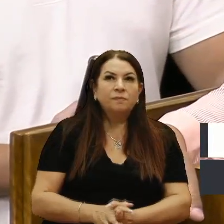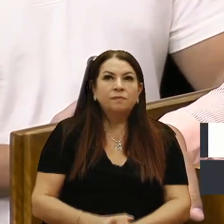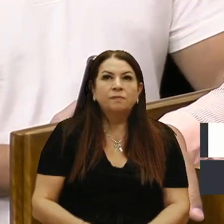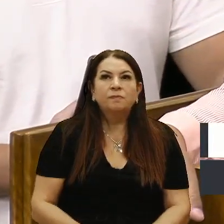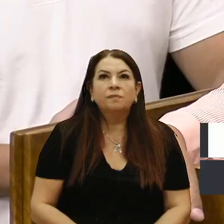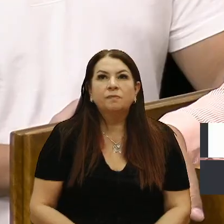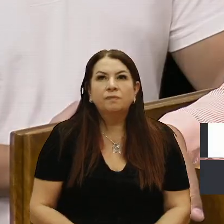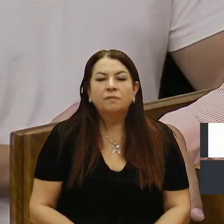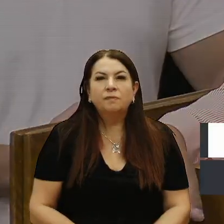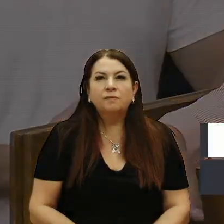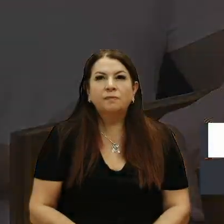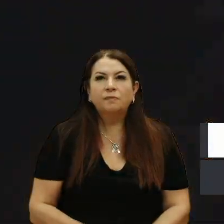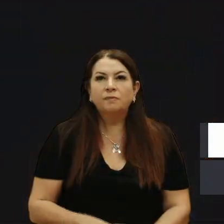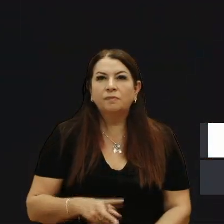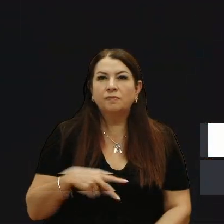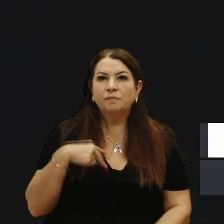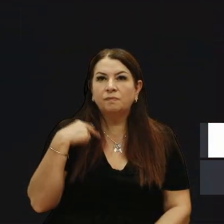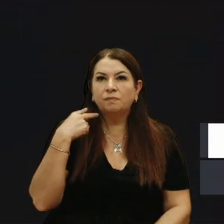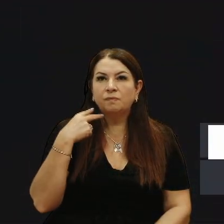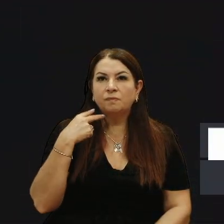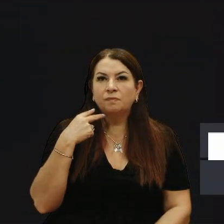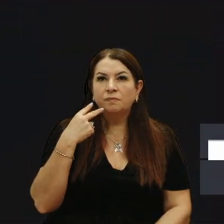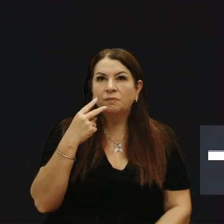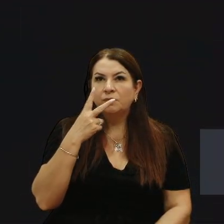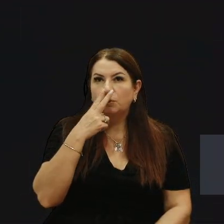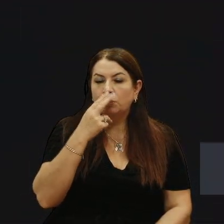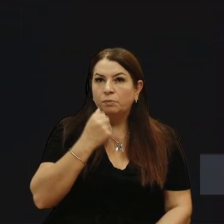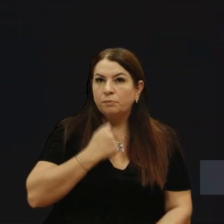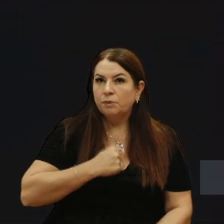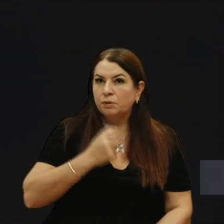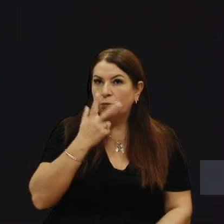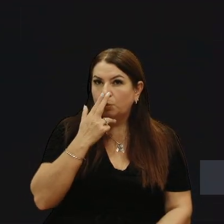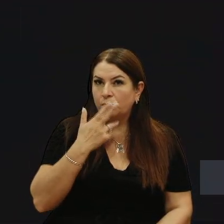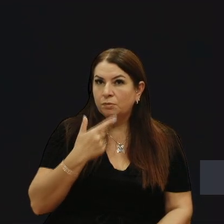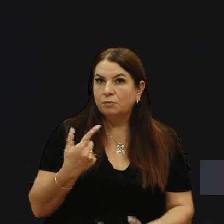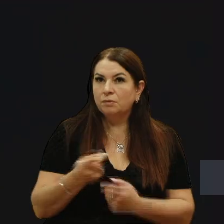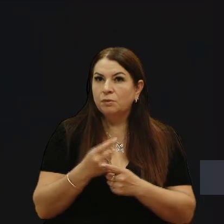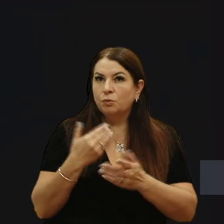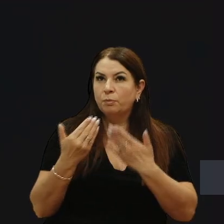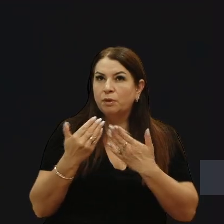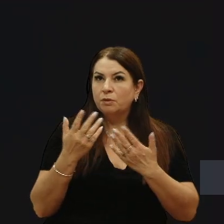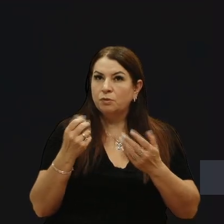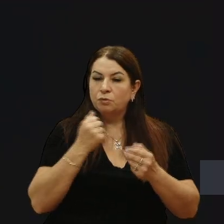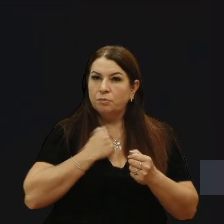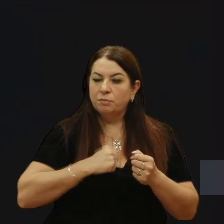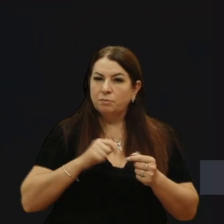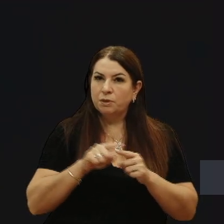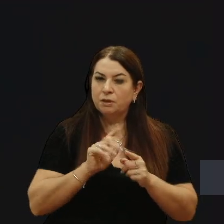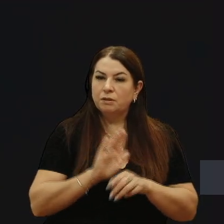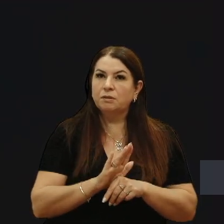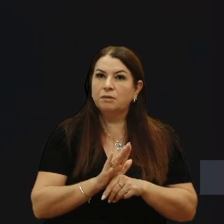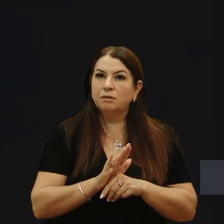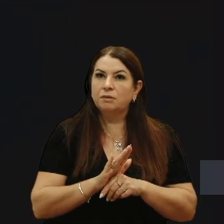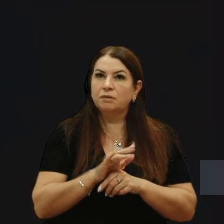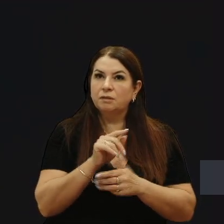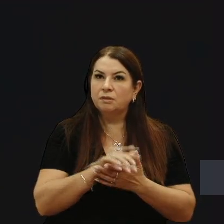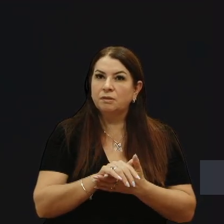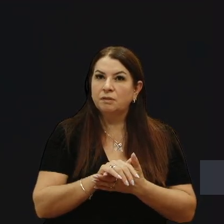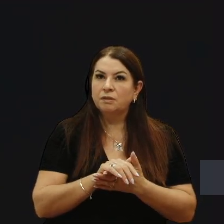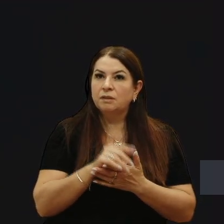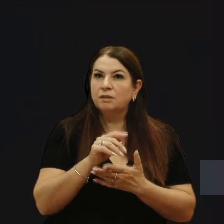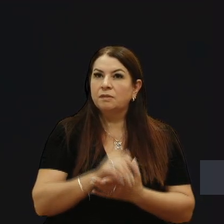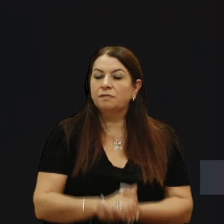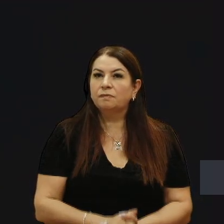Descobri que vereador e merda é a mesma coisa. Vereador não pode ser comparado com merda. Tem vereador que pode ser. Talvez ele